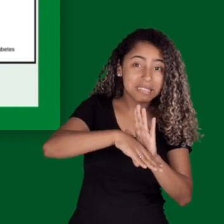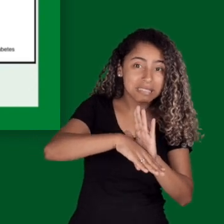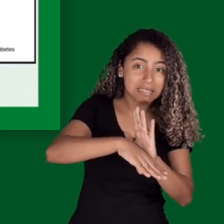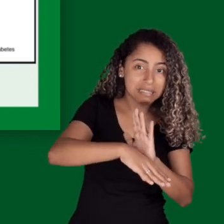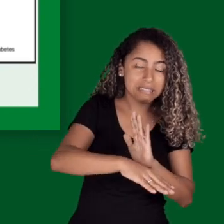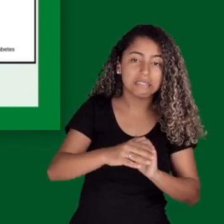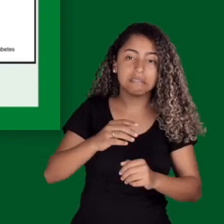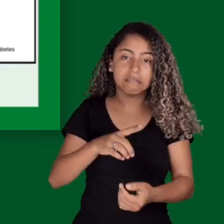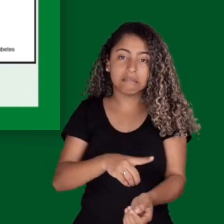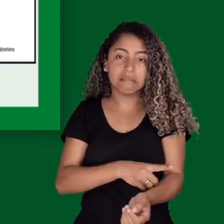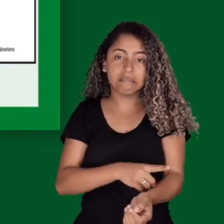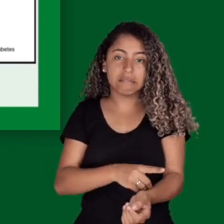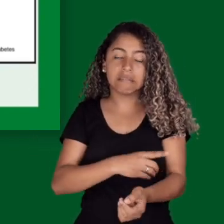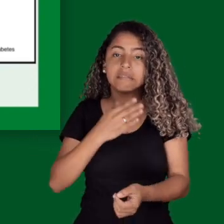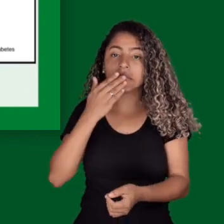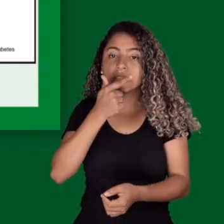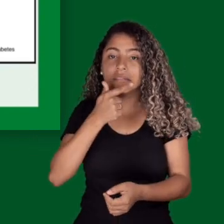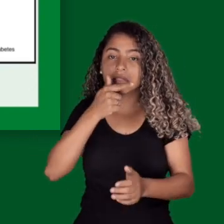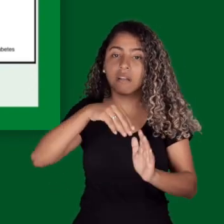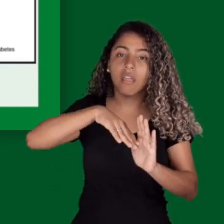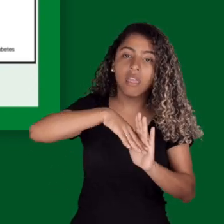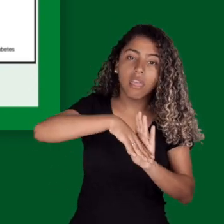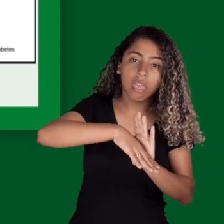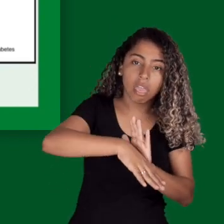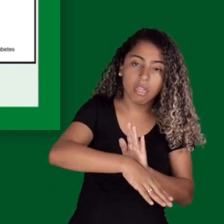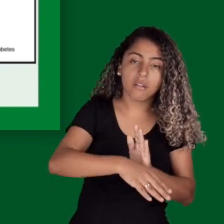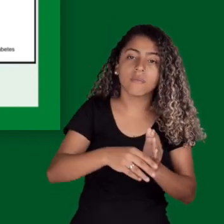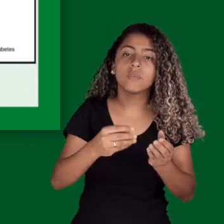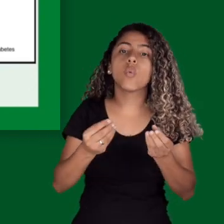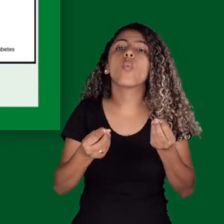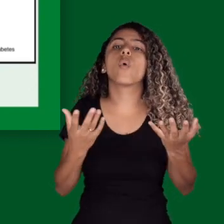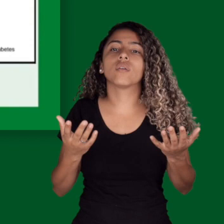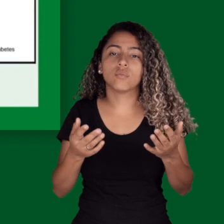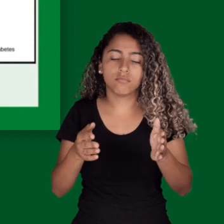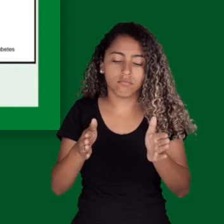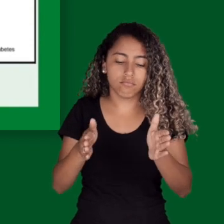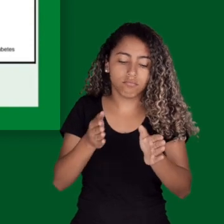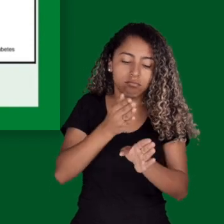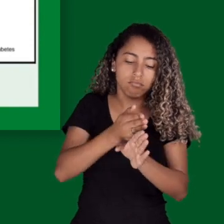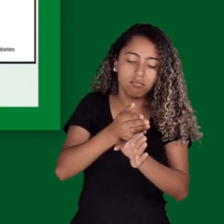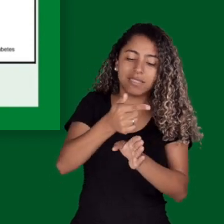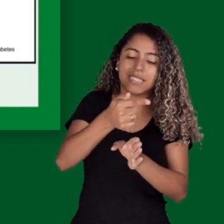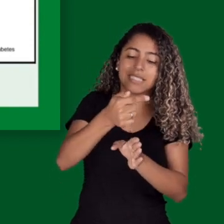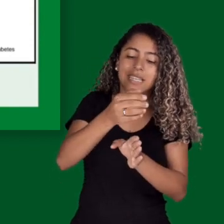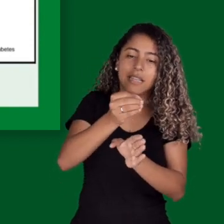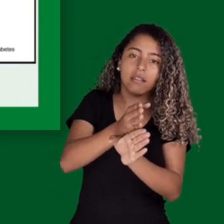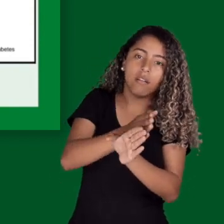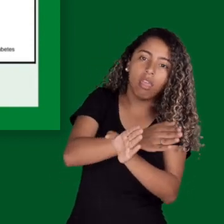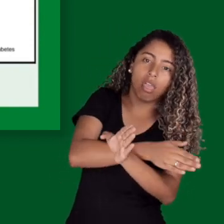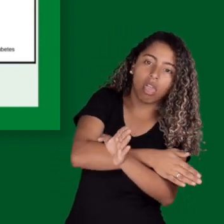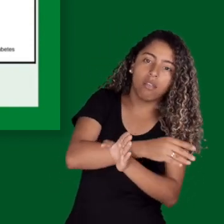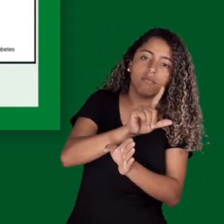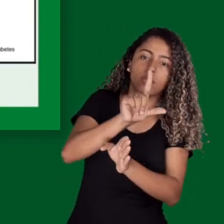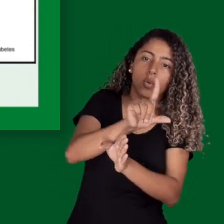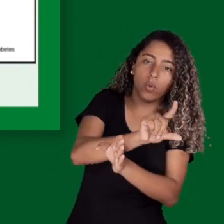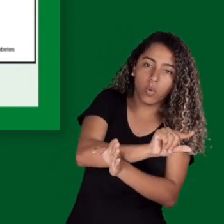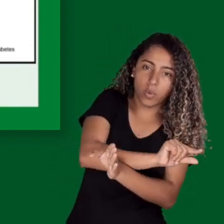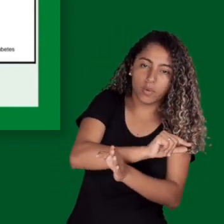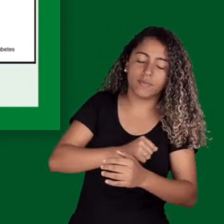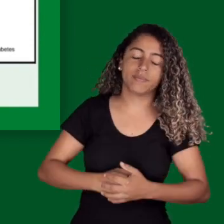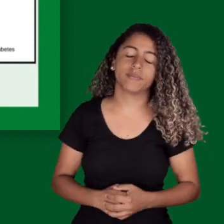a hipoglicemia, que é uma situação que a gente vai trabalhar mais na frente, é quando essa glicose fica abaixo de